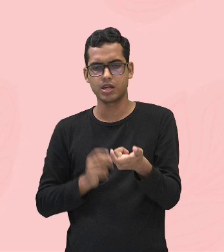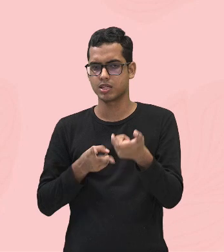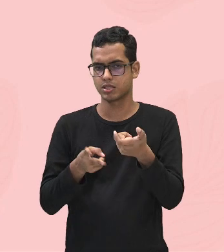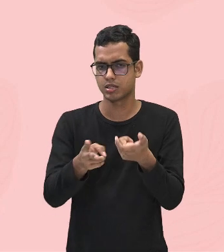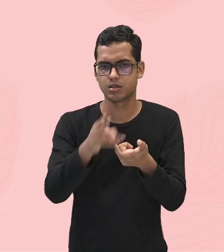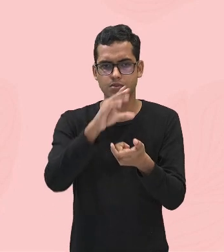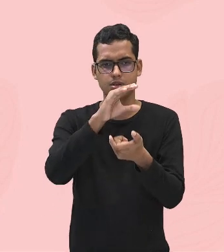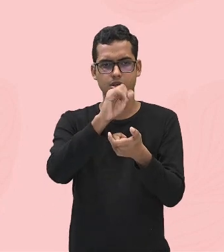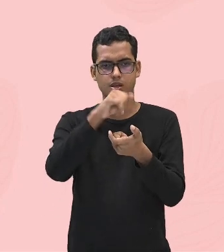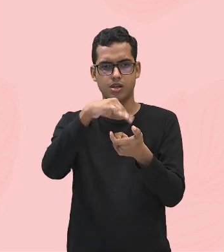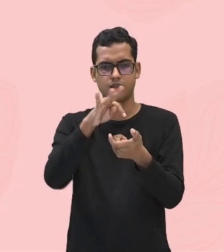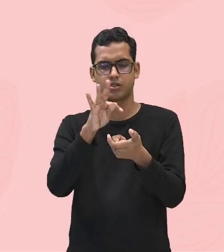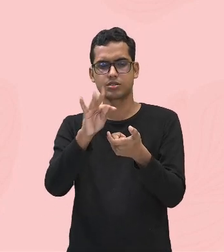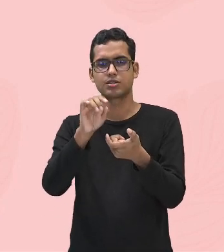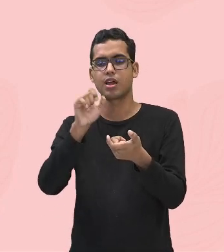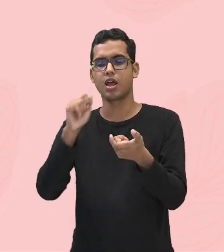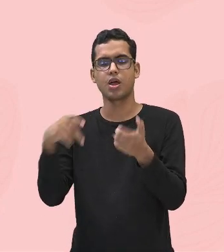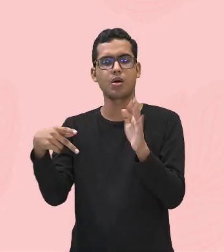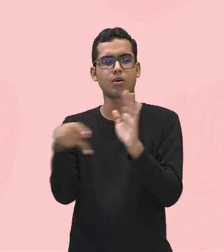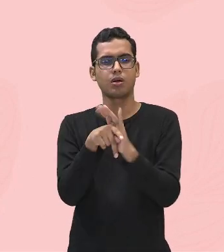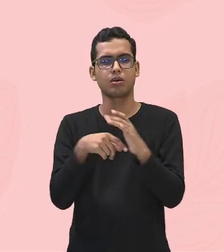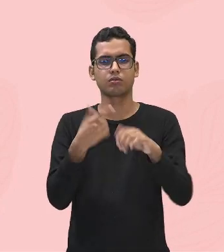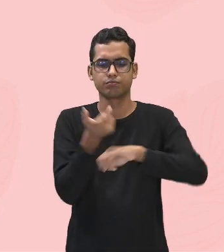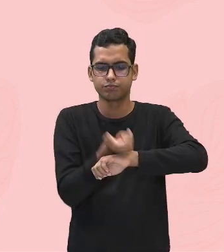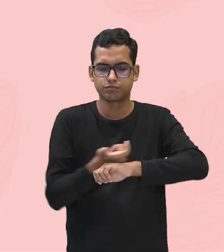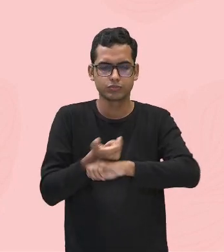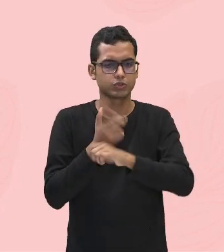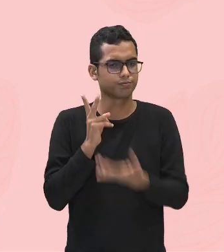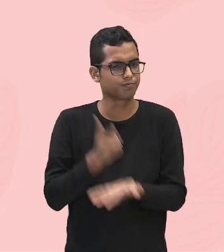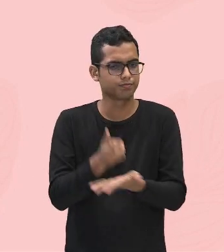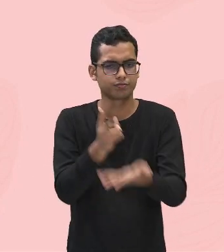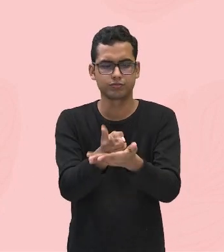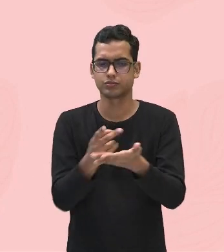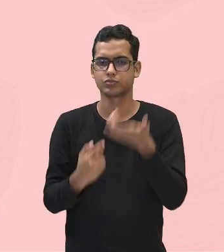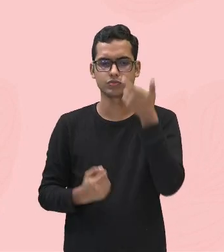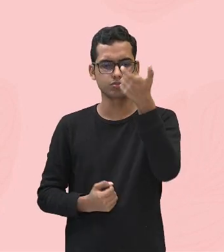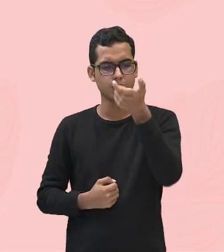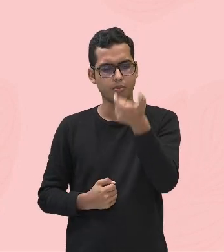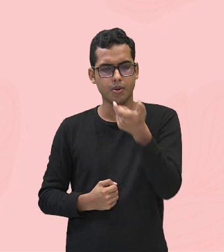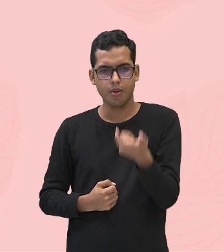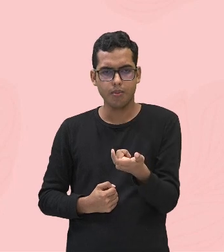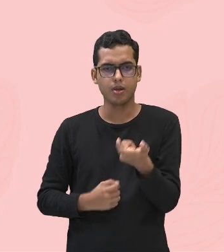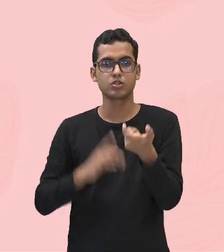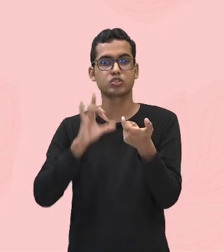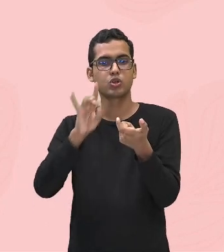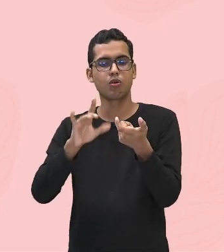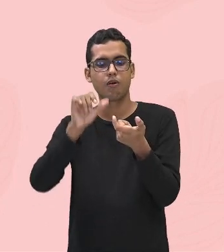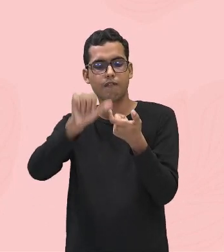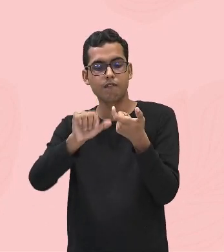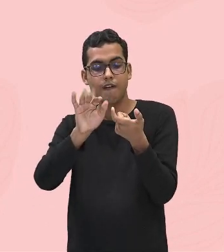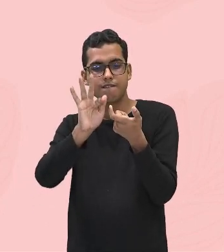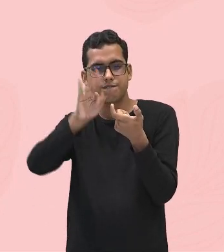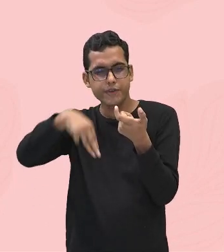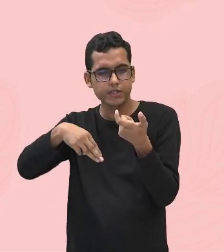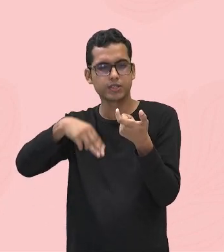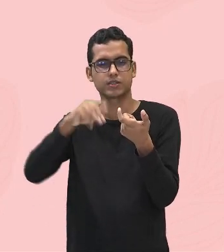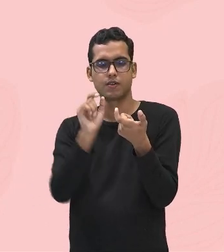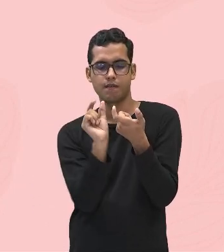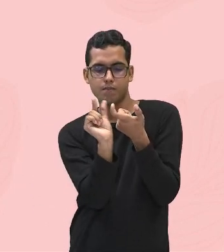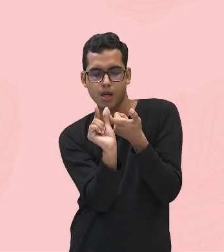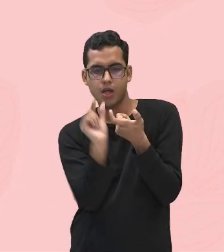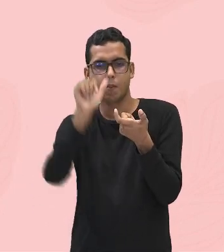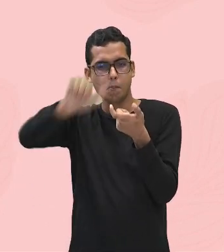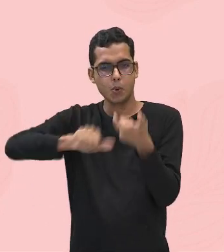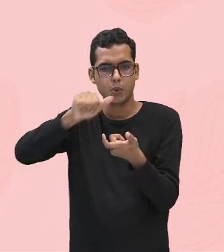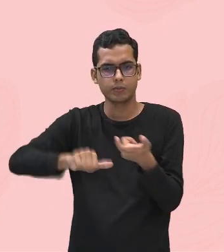uma irregularidade nessa raiz. E aí tiramos essa terminação e